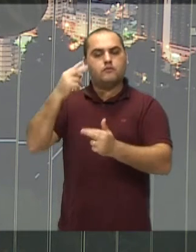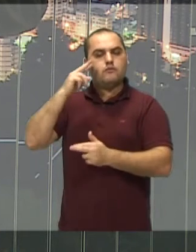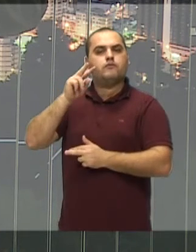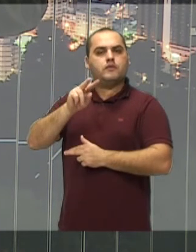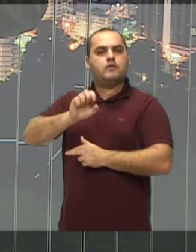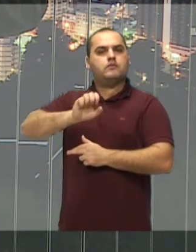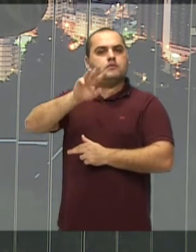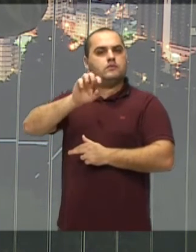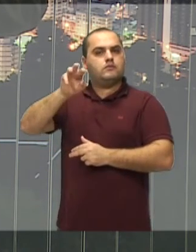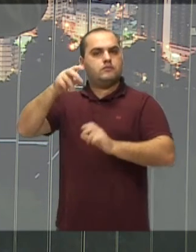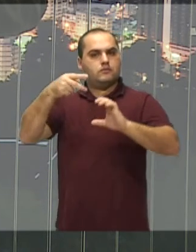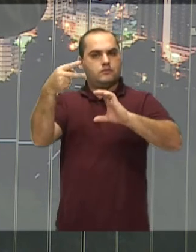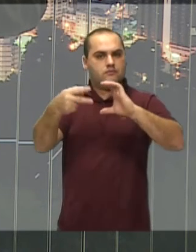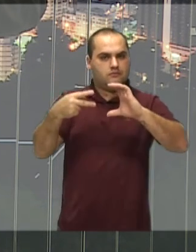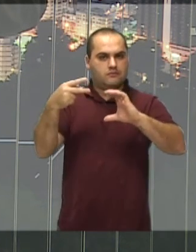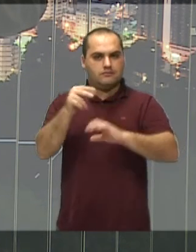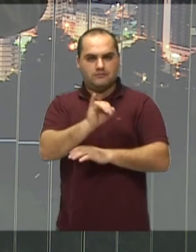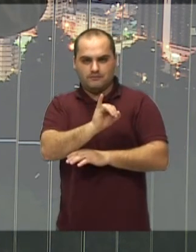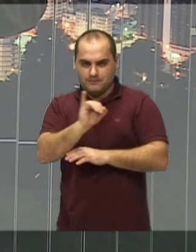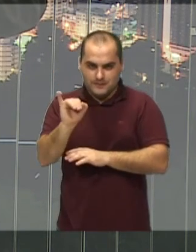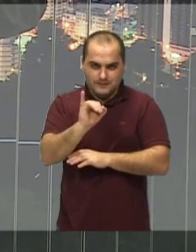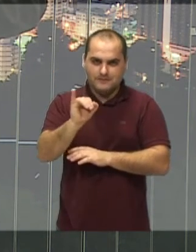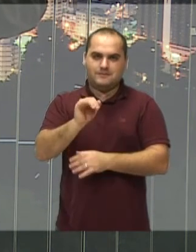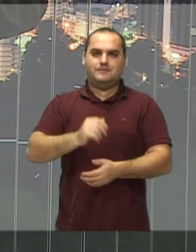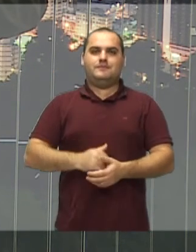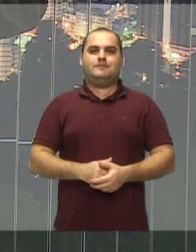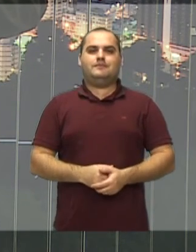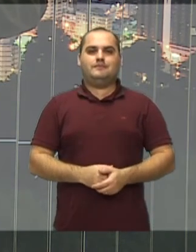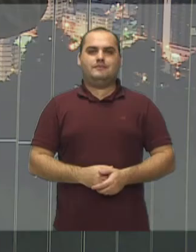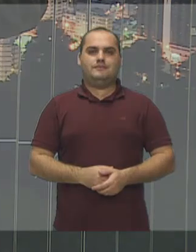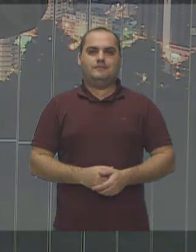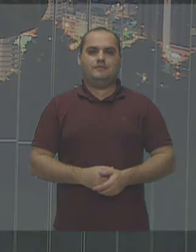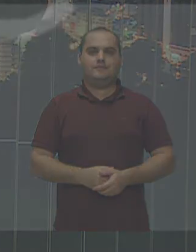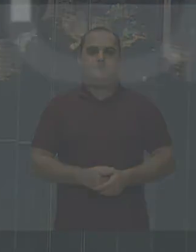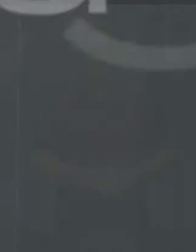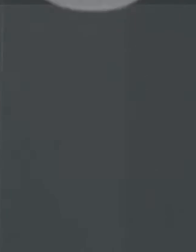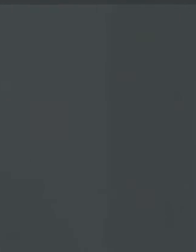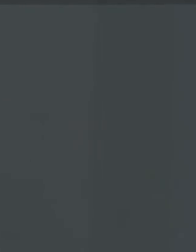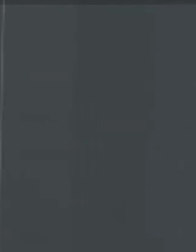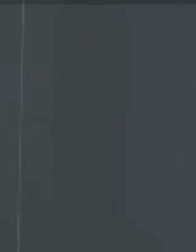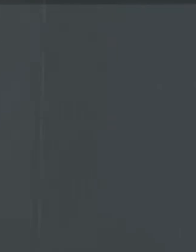estão no site da câmara de vereadores de itajaí